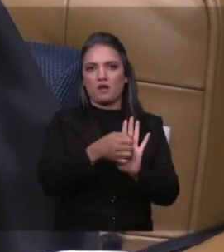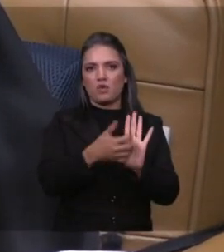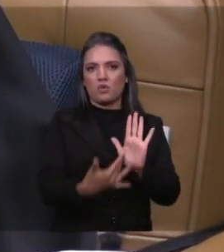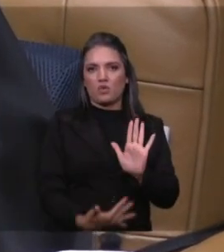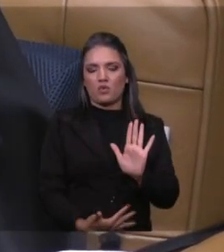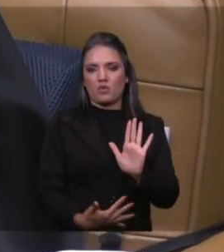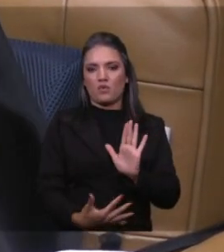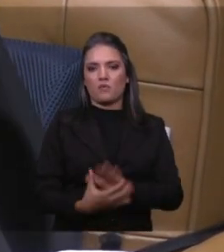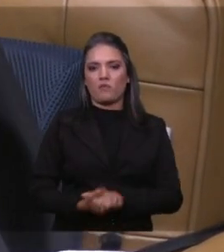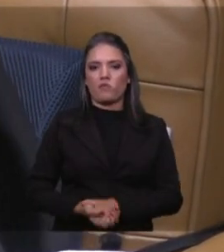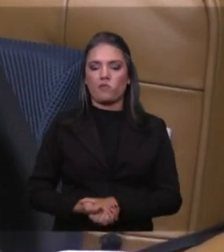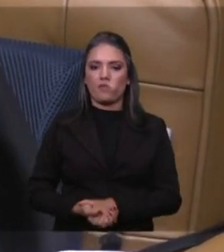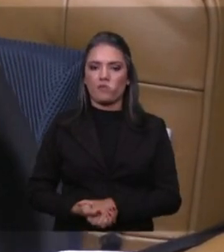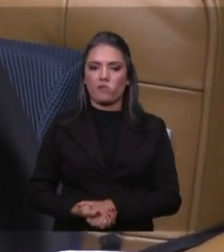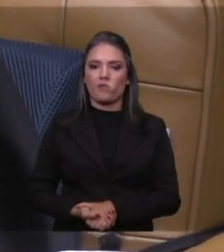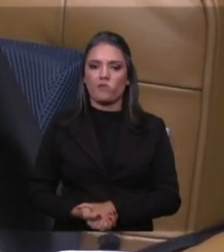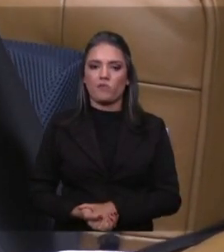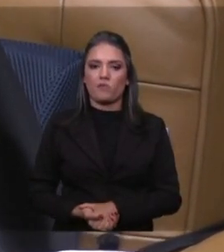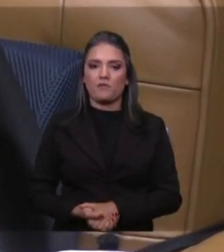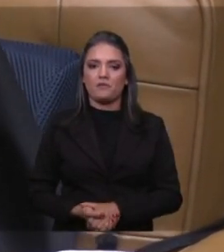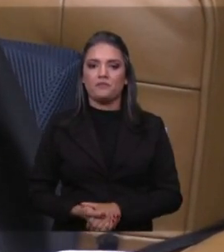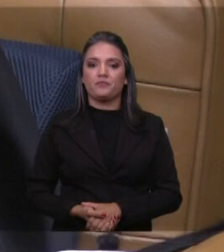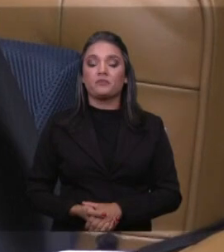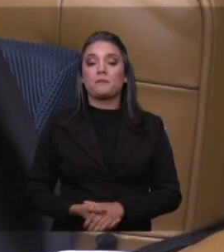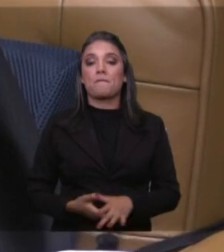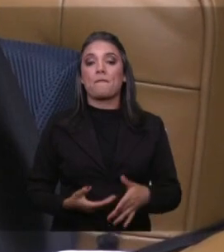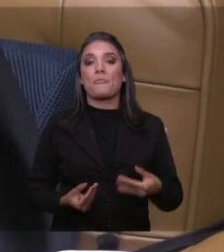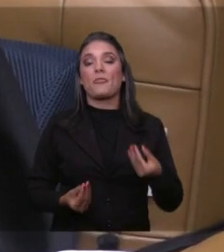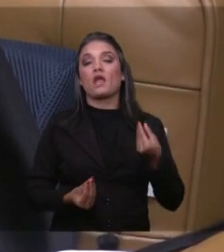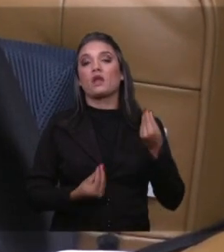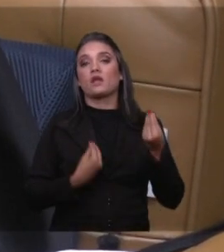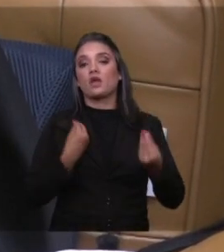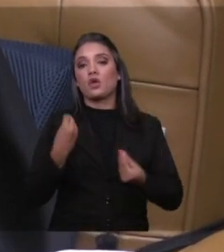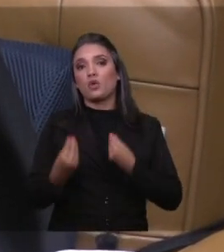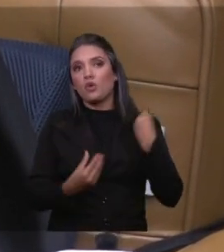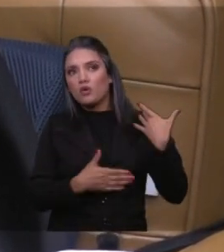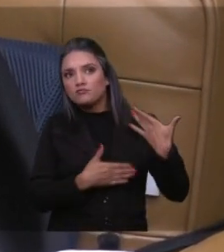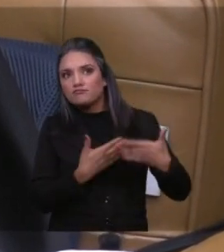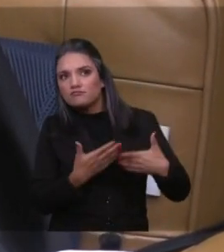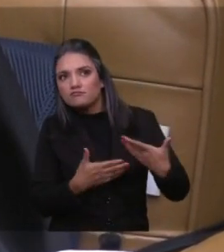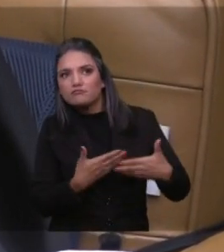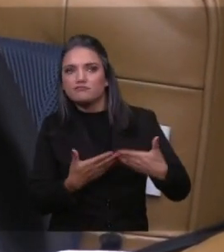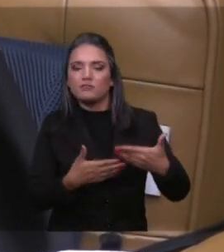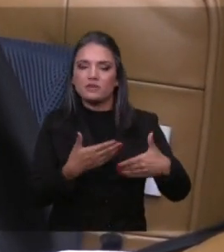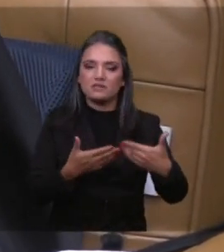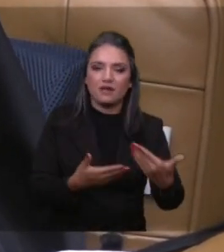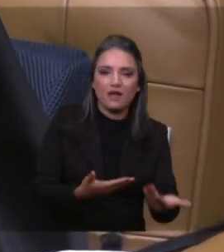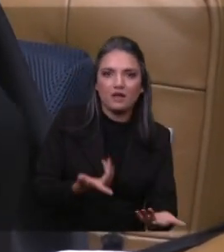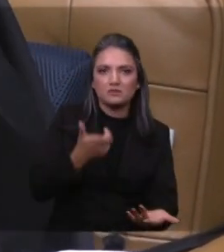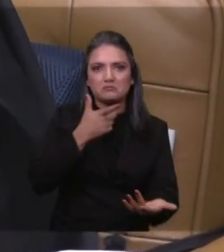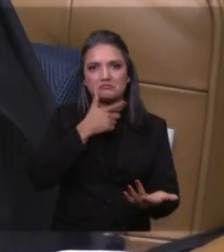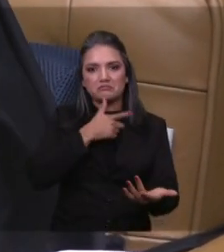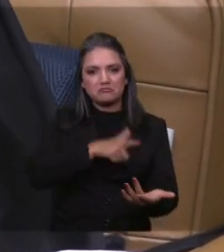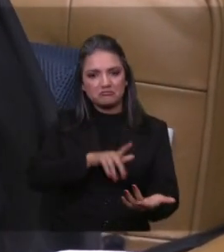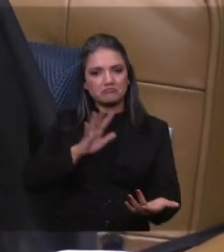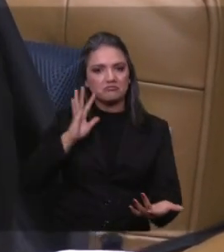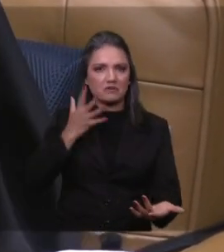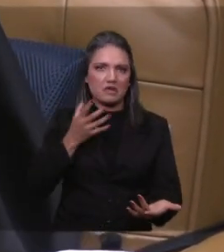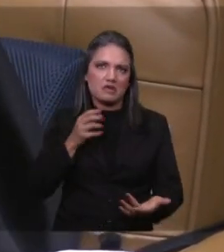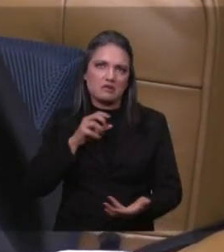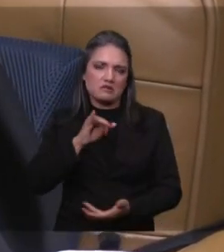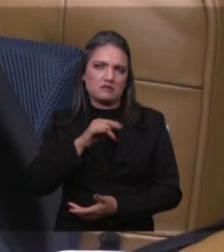Claro. O modo pelo qual se chega a este resultado, vale dizer se é